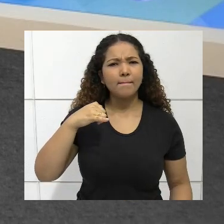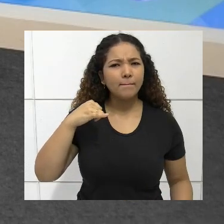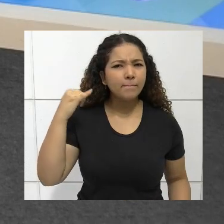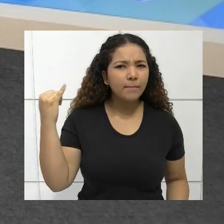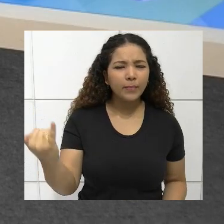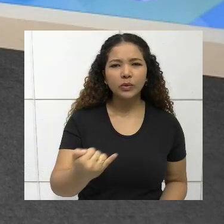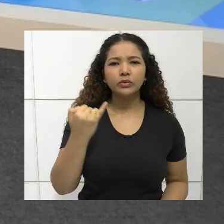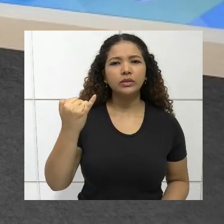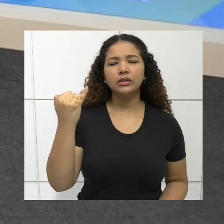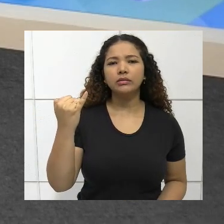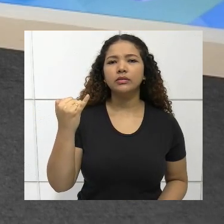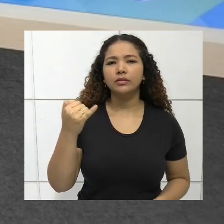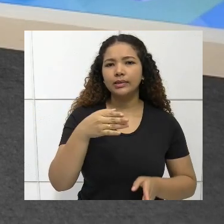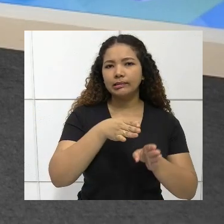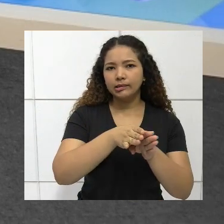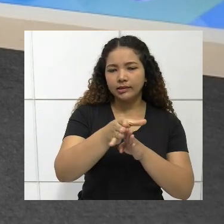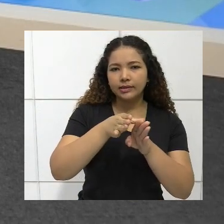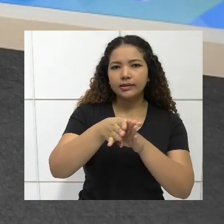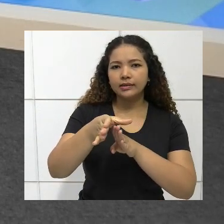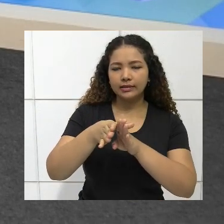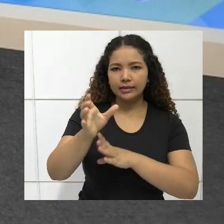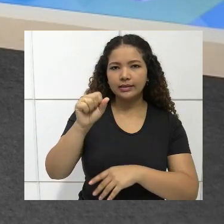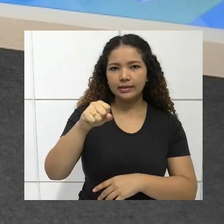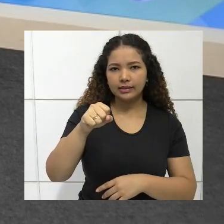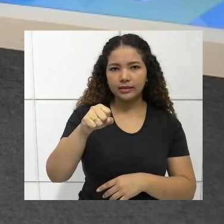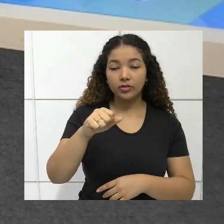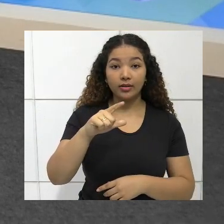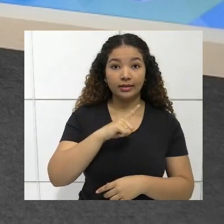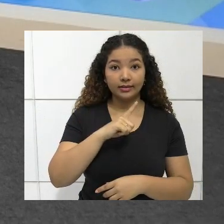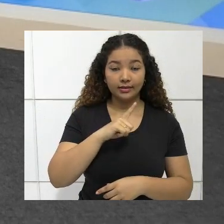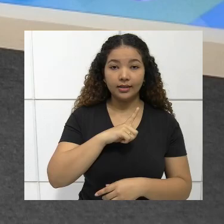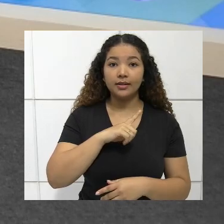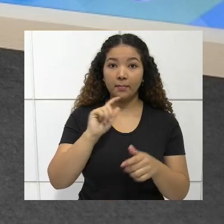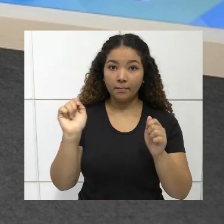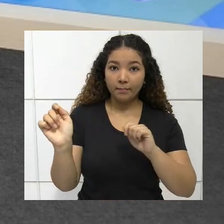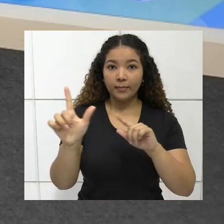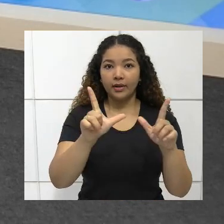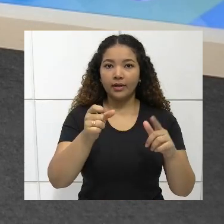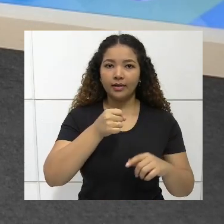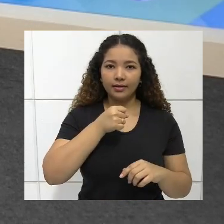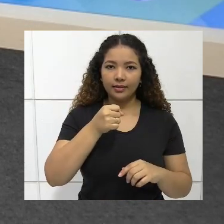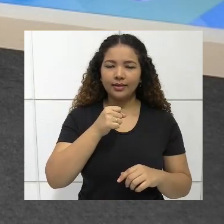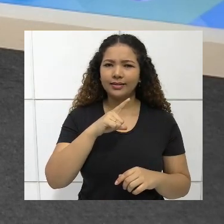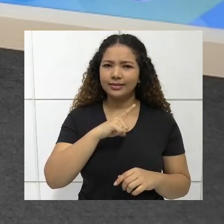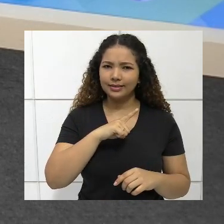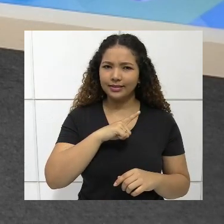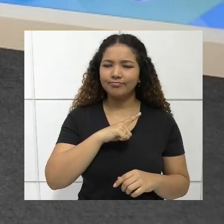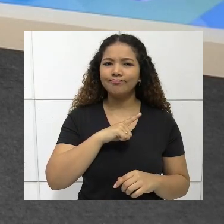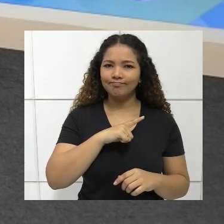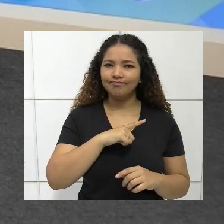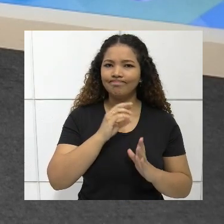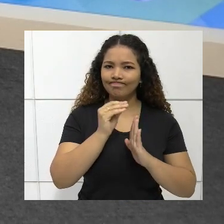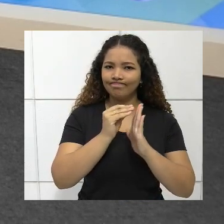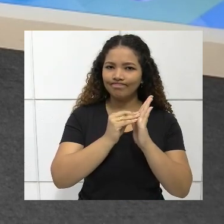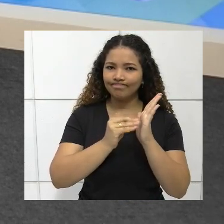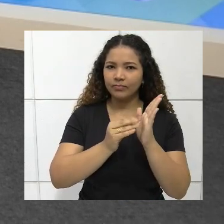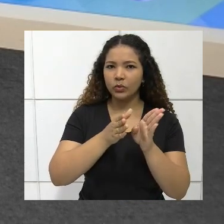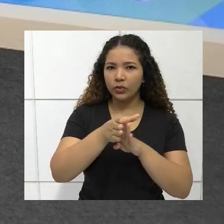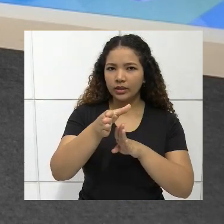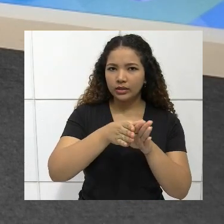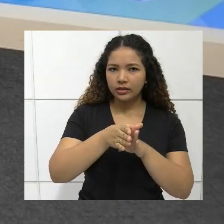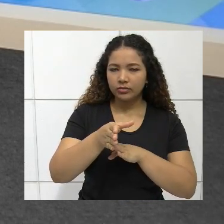importante para a nossa orientação. E uma matéria que traz, sim, certas orientações, ela nunca envelhece. Por isso, pouco